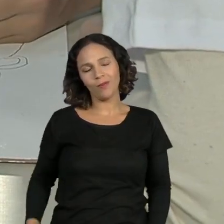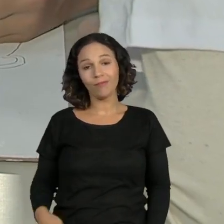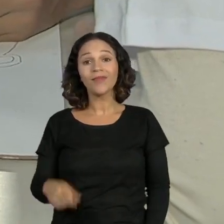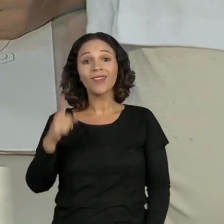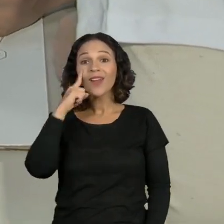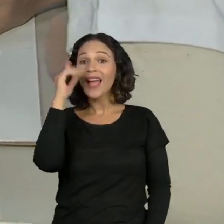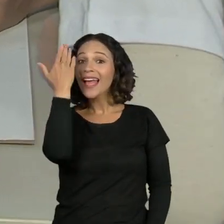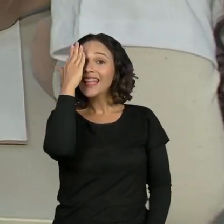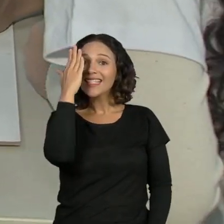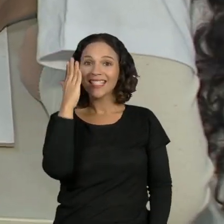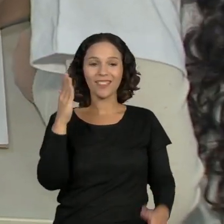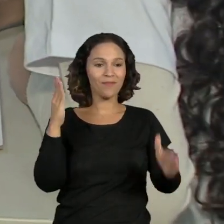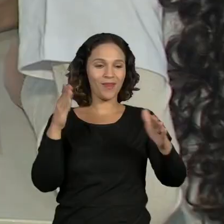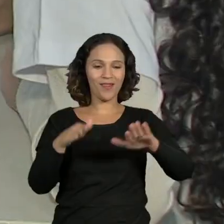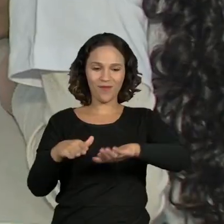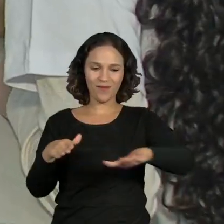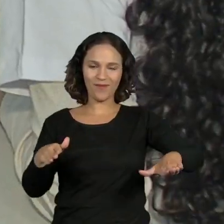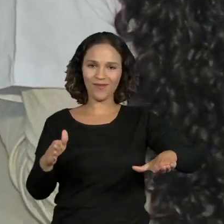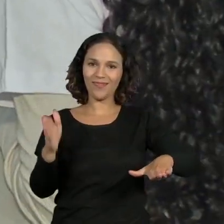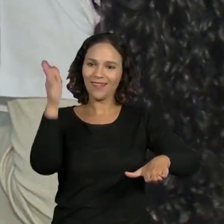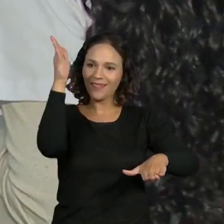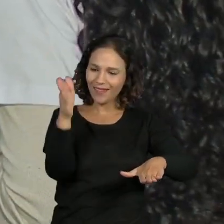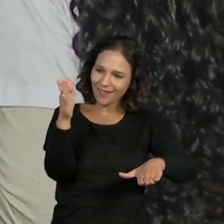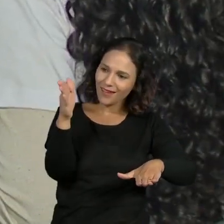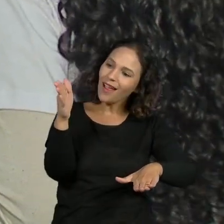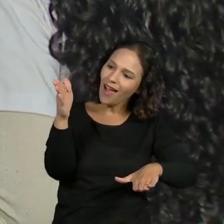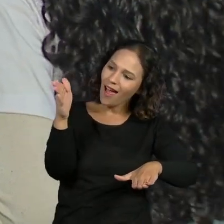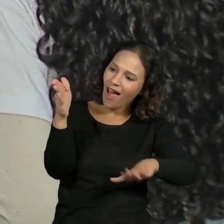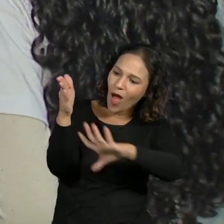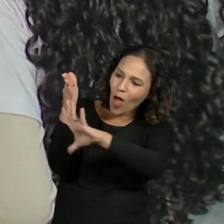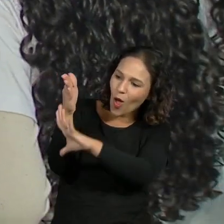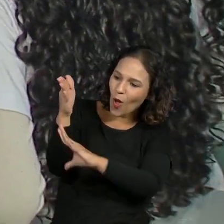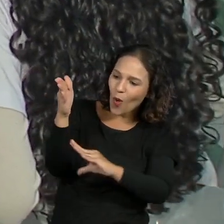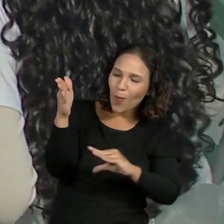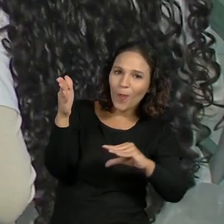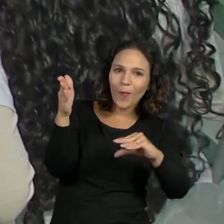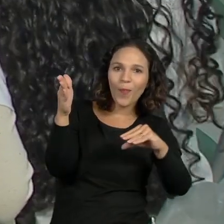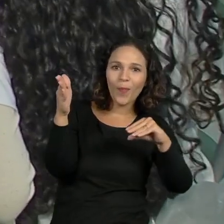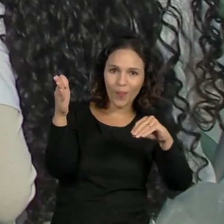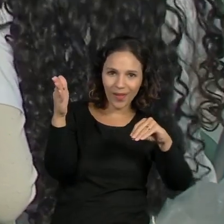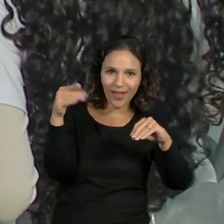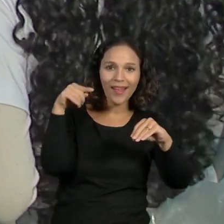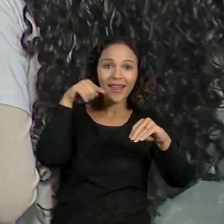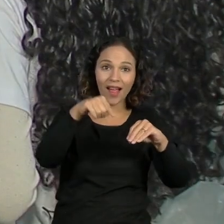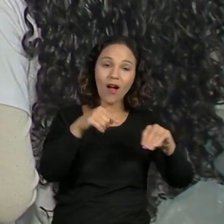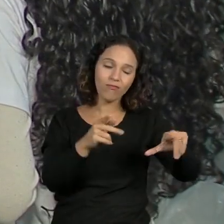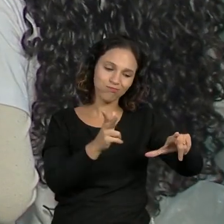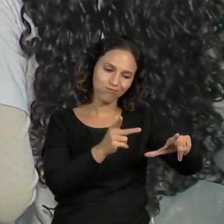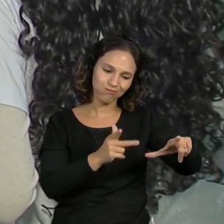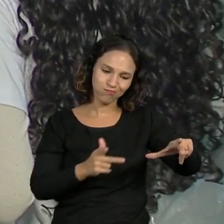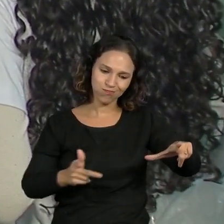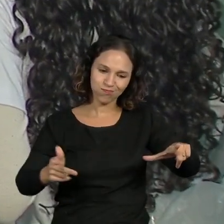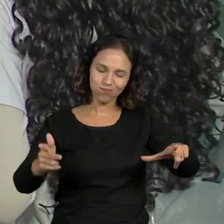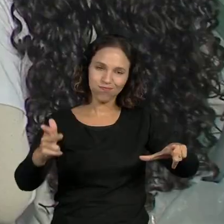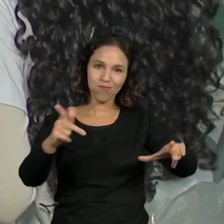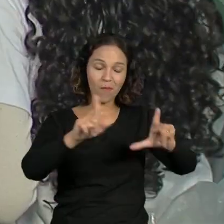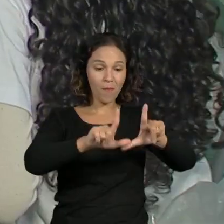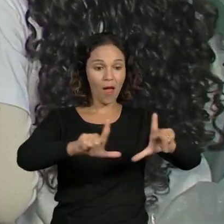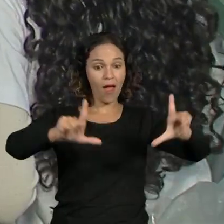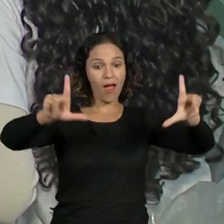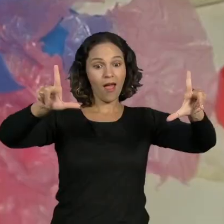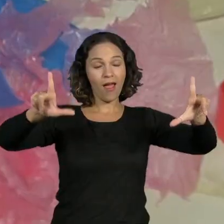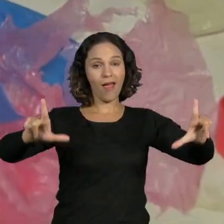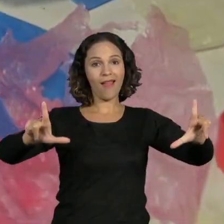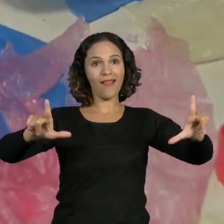espelho mágico sobre uma mesa, imagens das obras conhecidas são reproduzidas em grandes folhas de